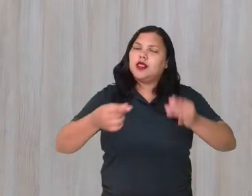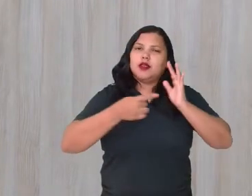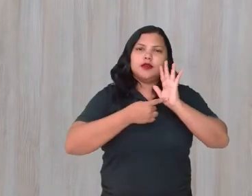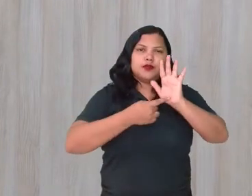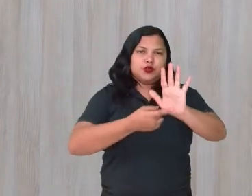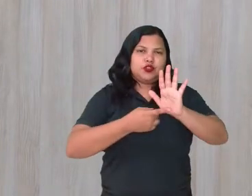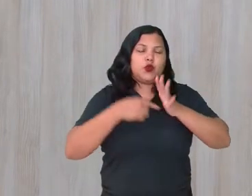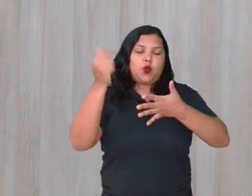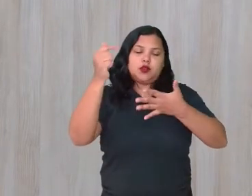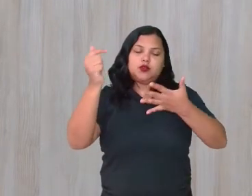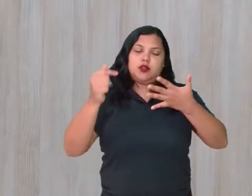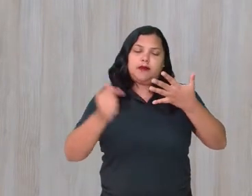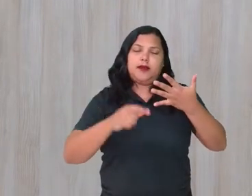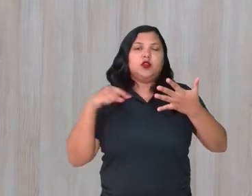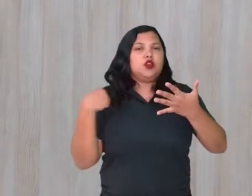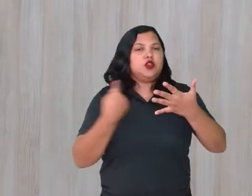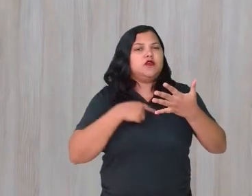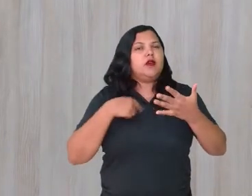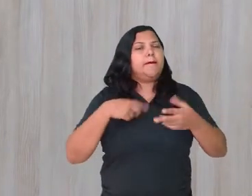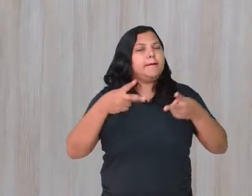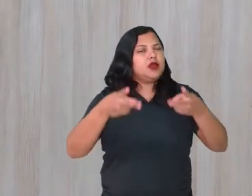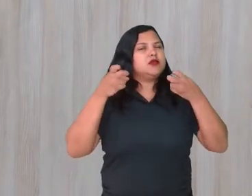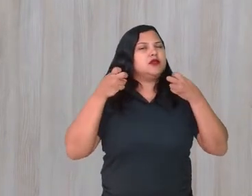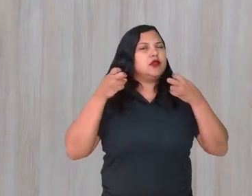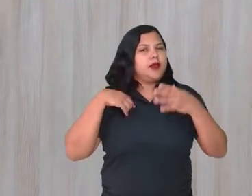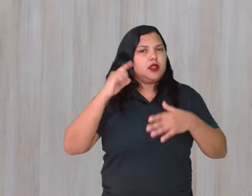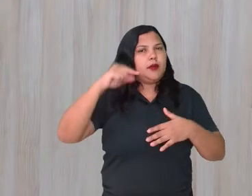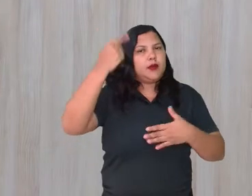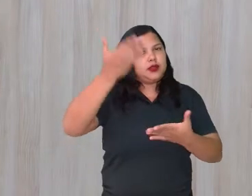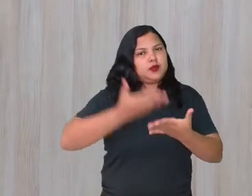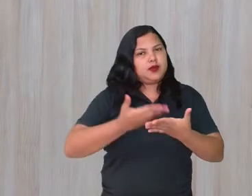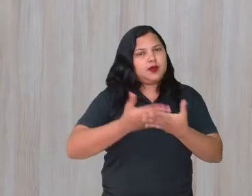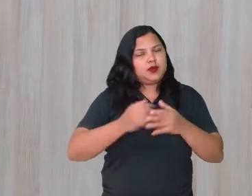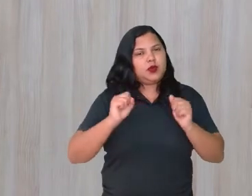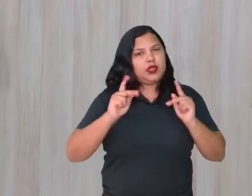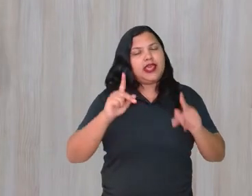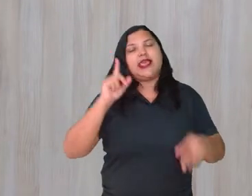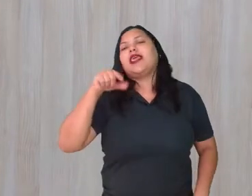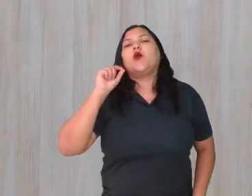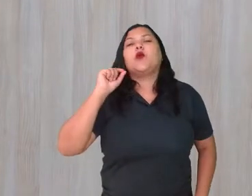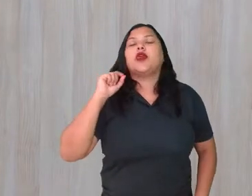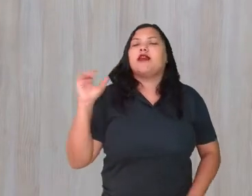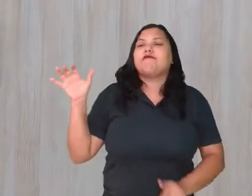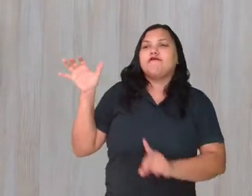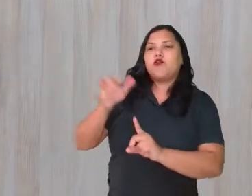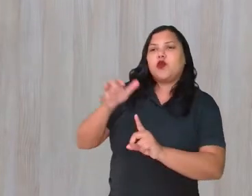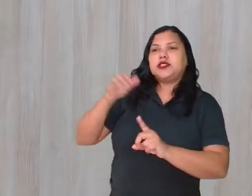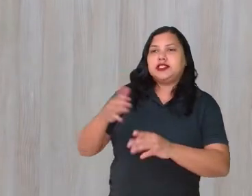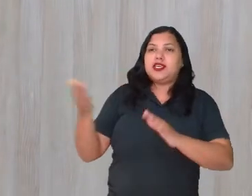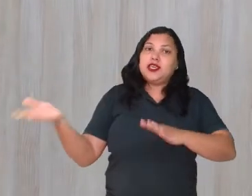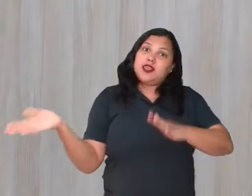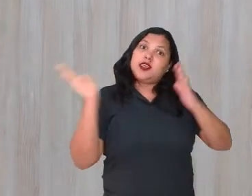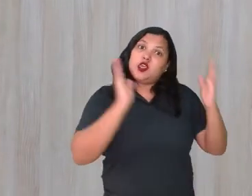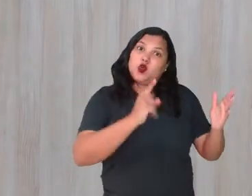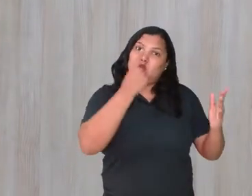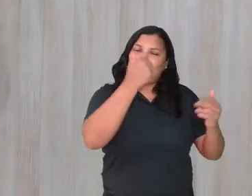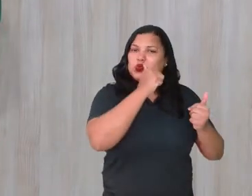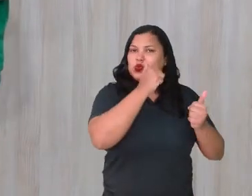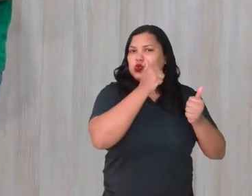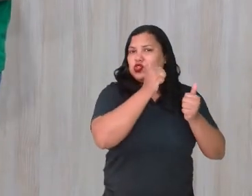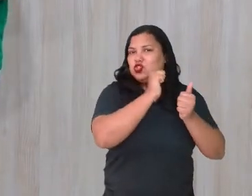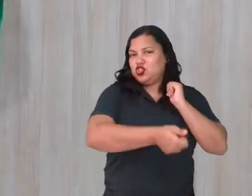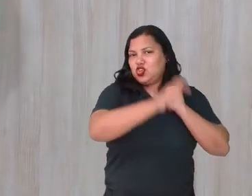com elementos que a gente vai começar a tentar entender a partir da próxima aula, que é o que vai fazer com que eu diga que esse daqui tem